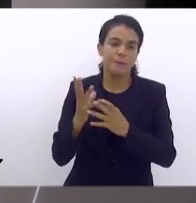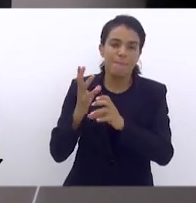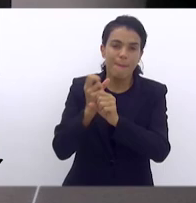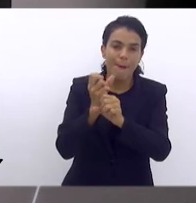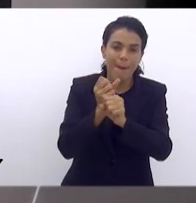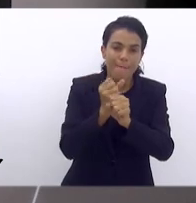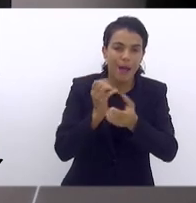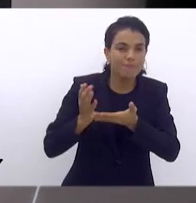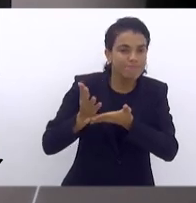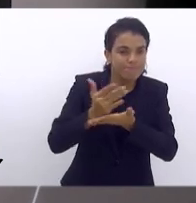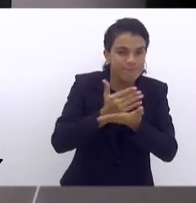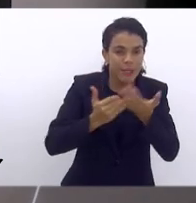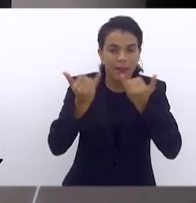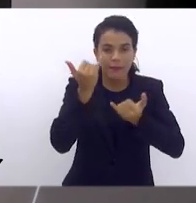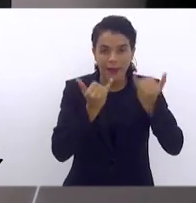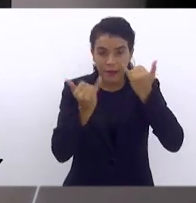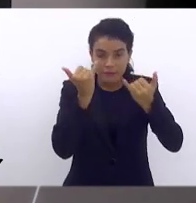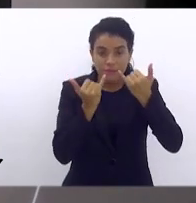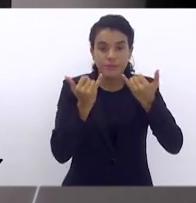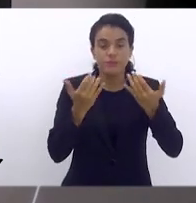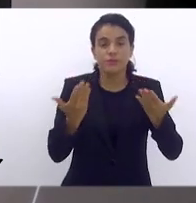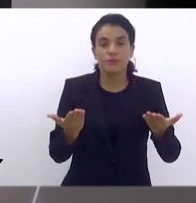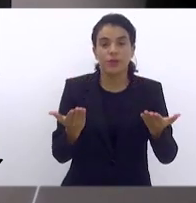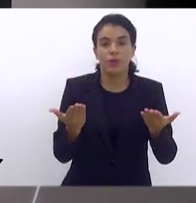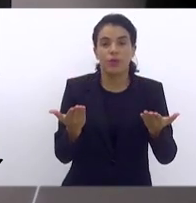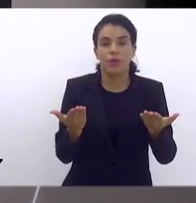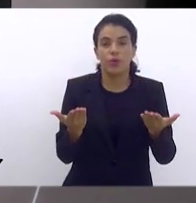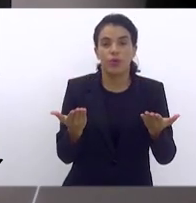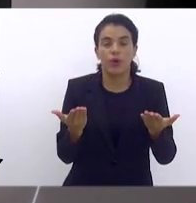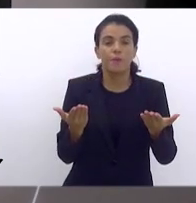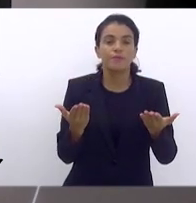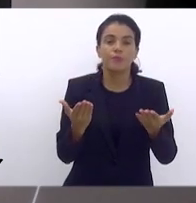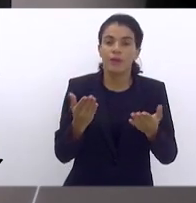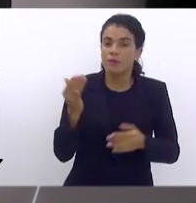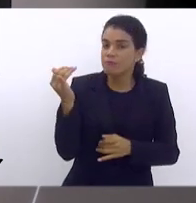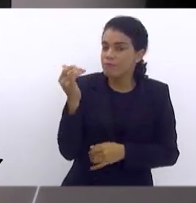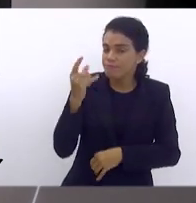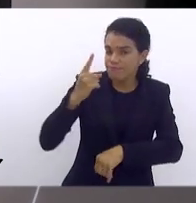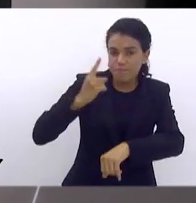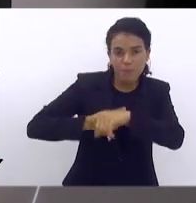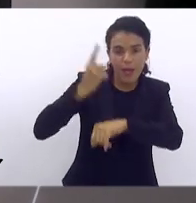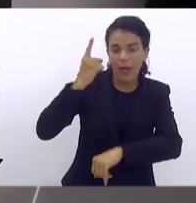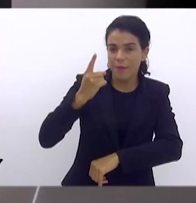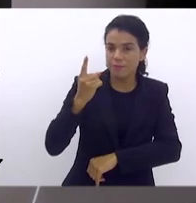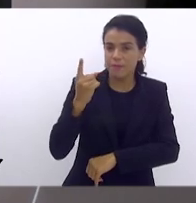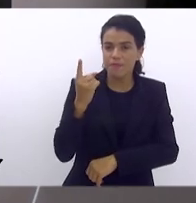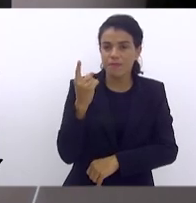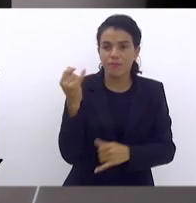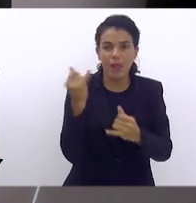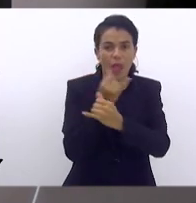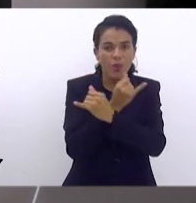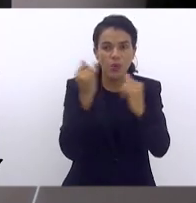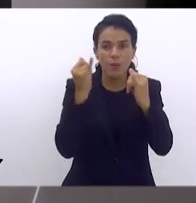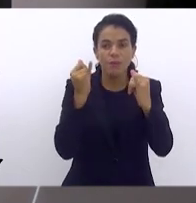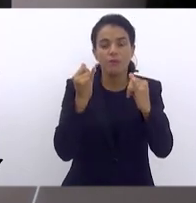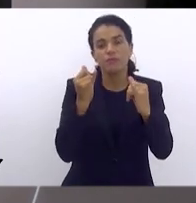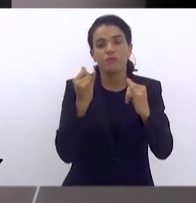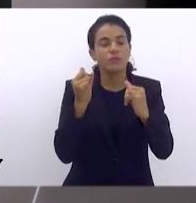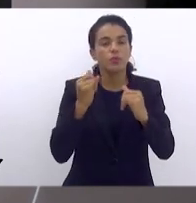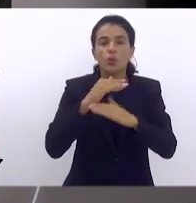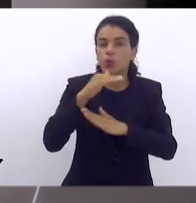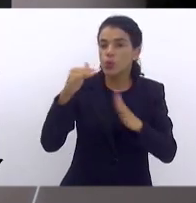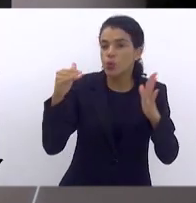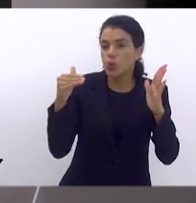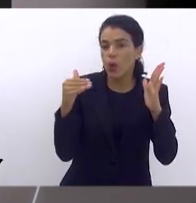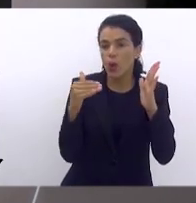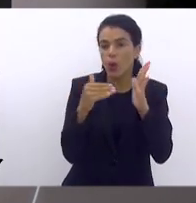tem de forma automática um Toda